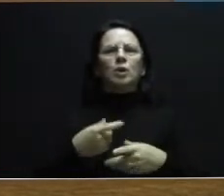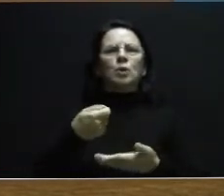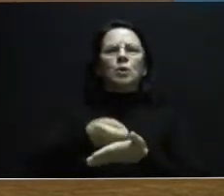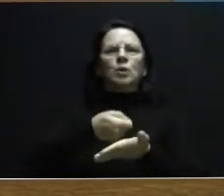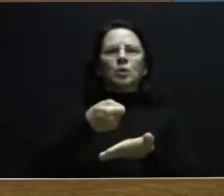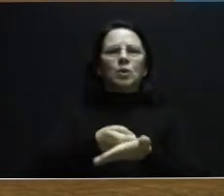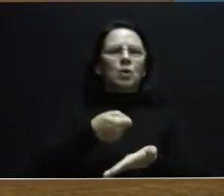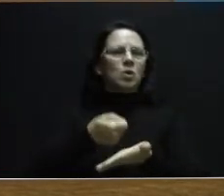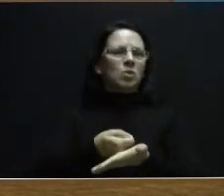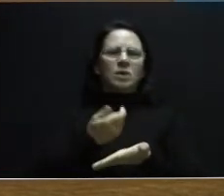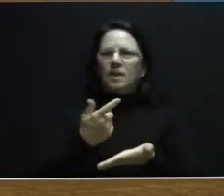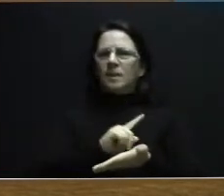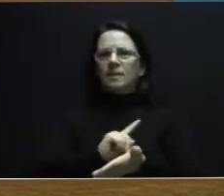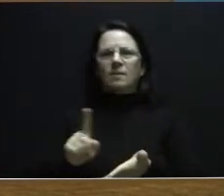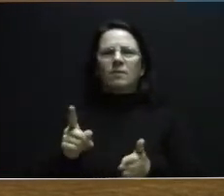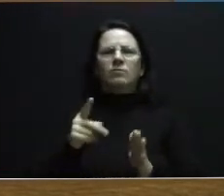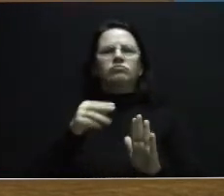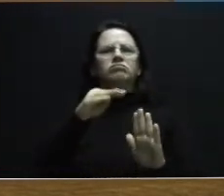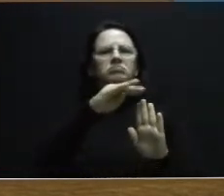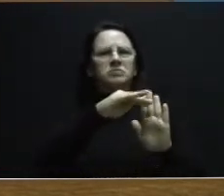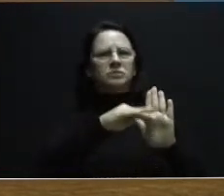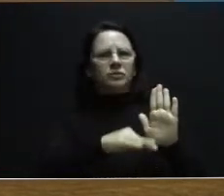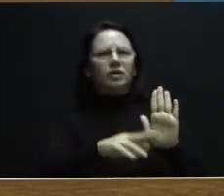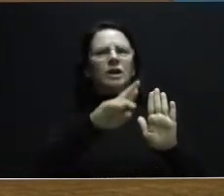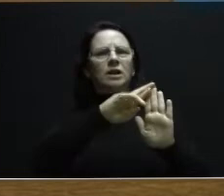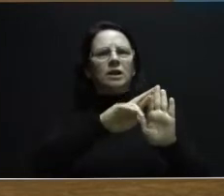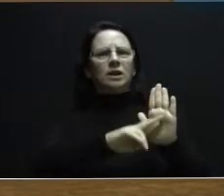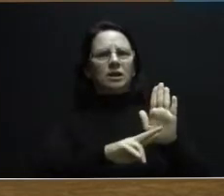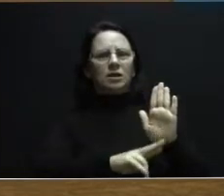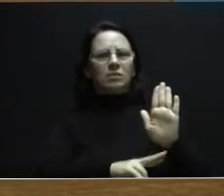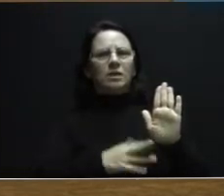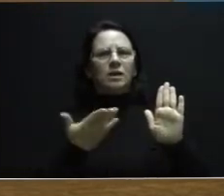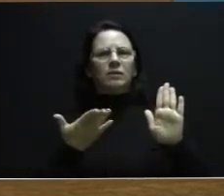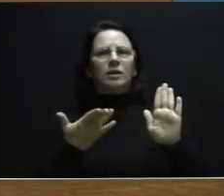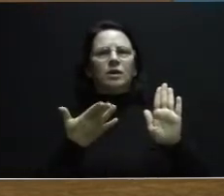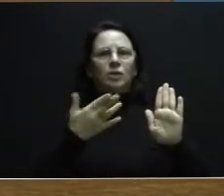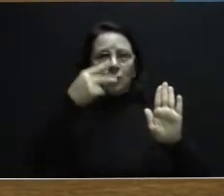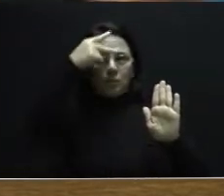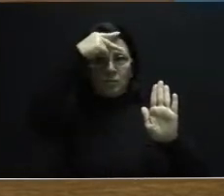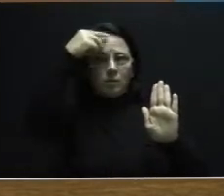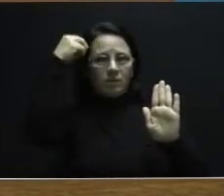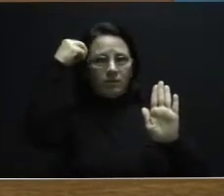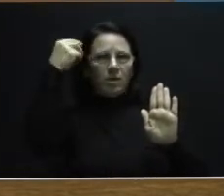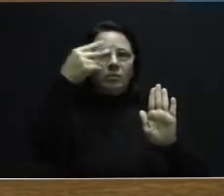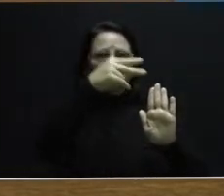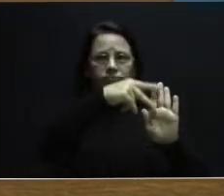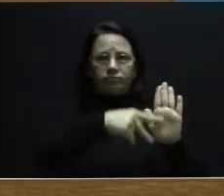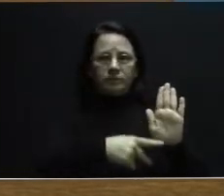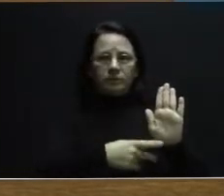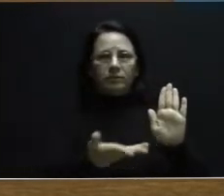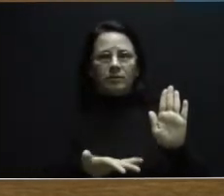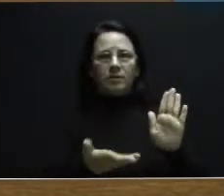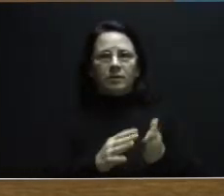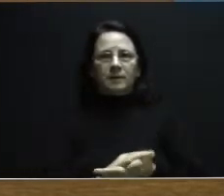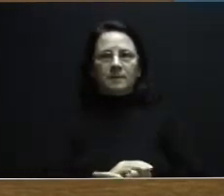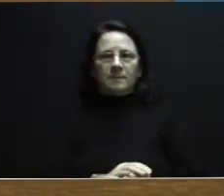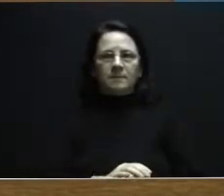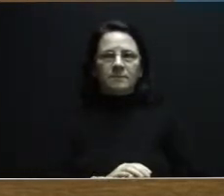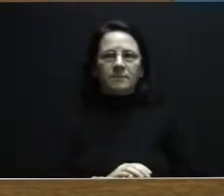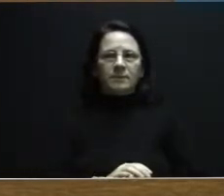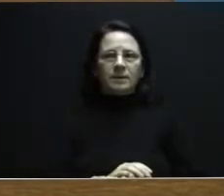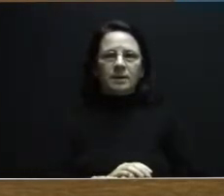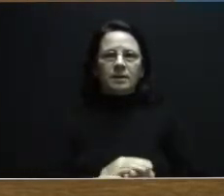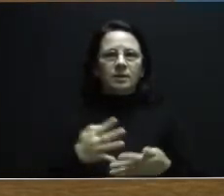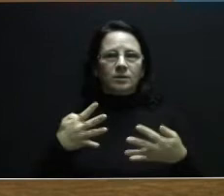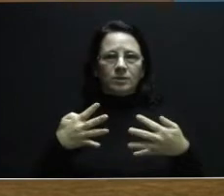ele não faz muitos projetos, ele faz indicação, requerimento, projeto geralmente vem do prefeito, do executivo, do legislativo, e muita gente até